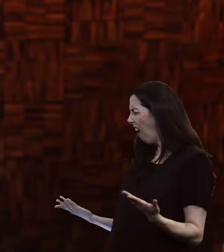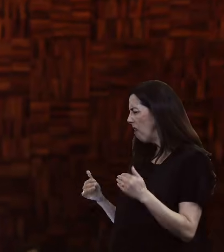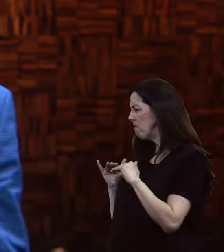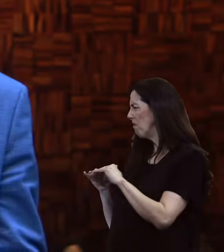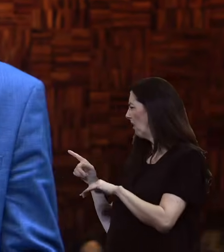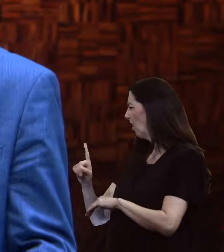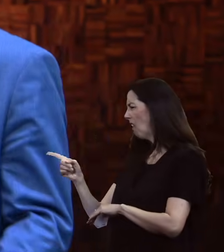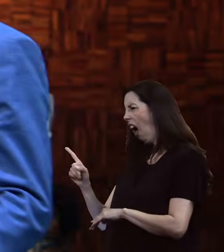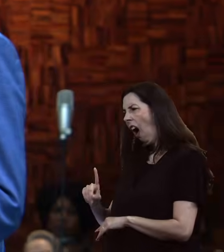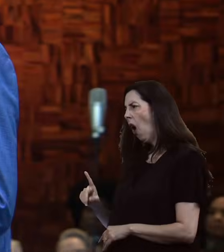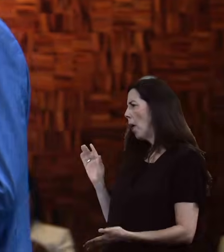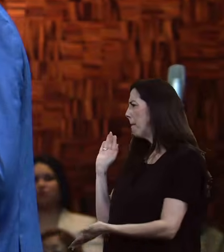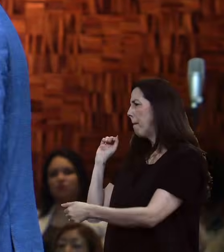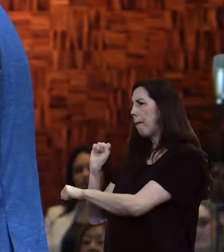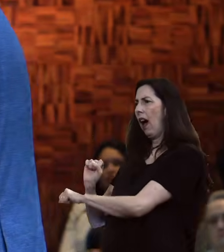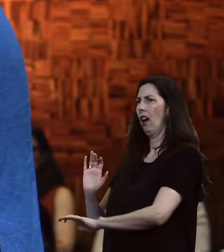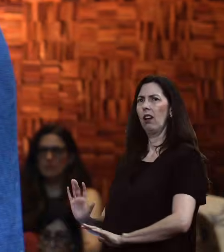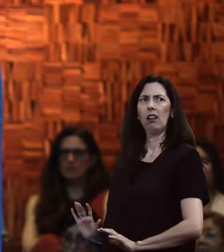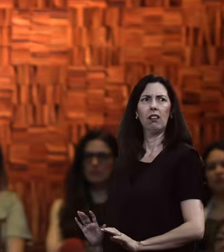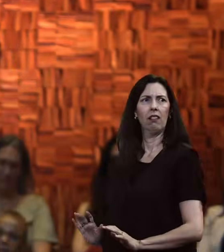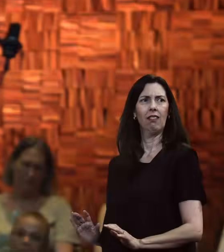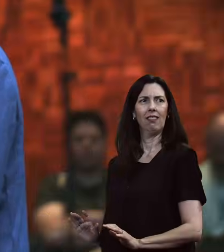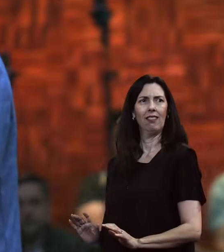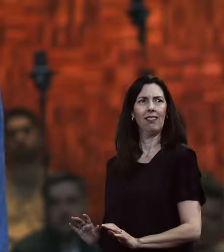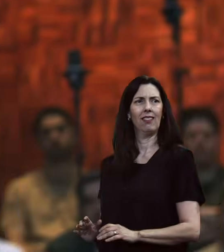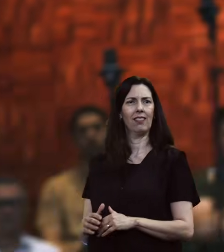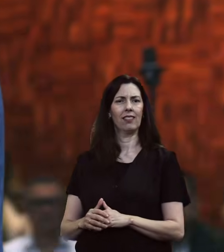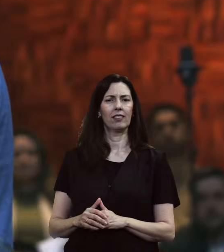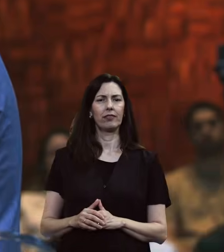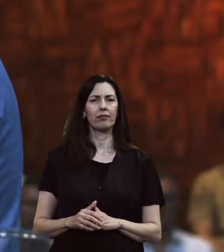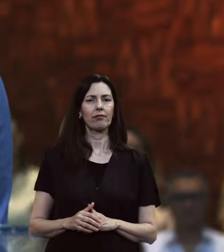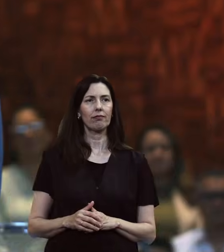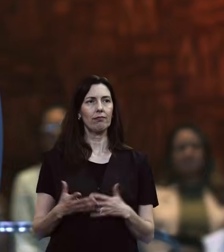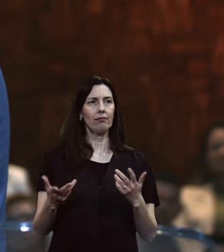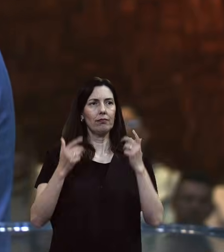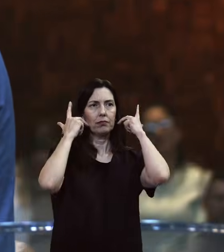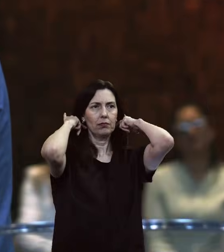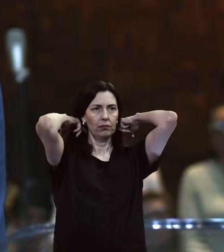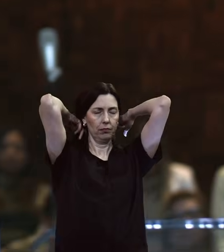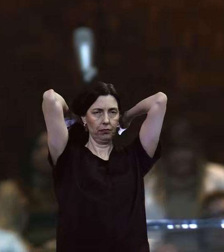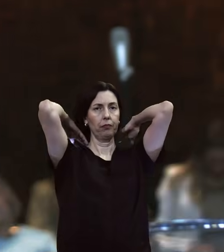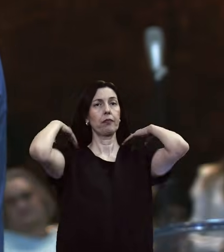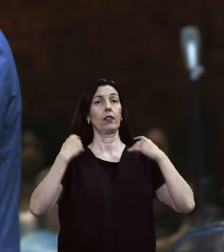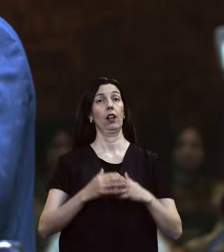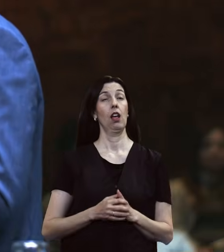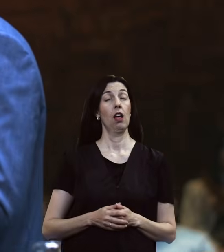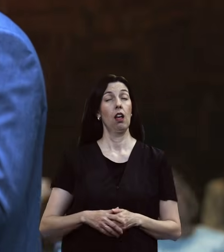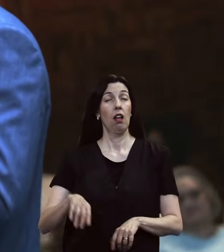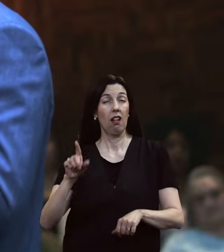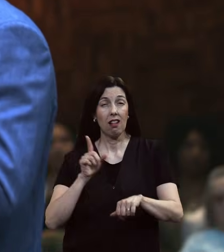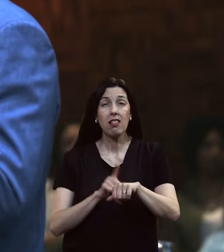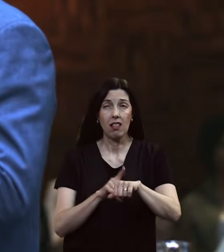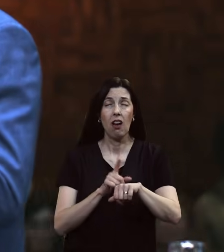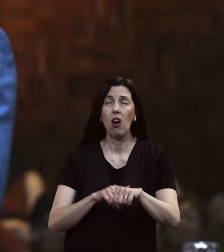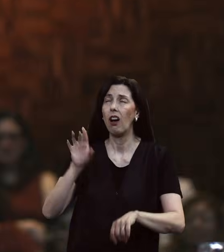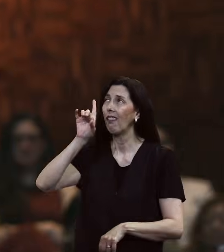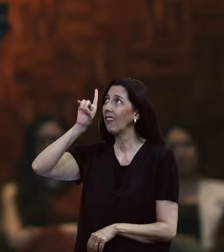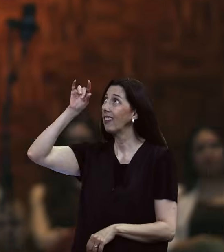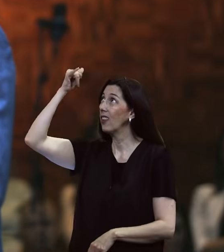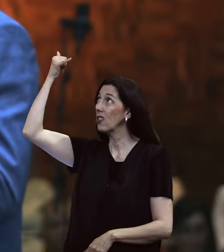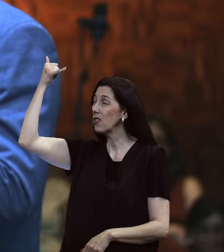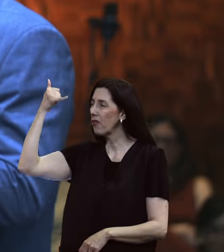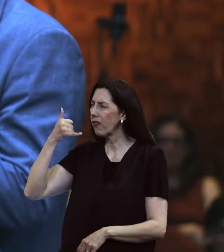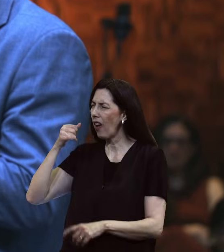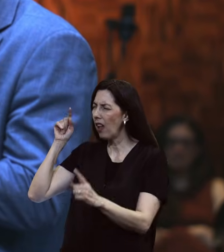E sabe, muitas vezes, quando Deus comunica propósitos dele para nós, até mesmo